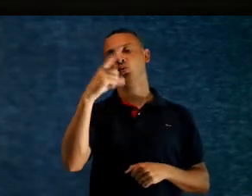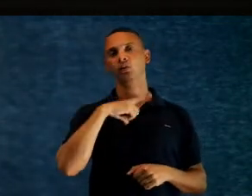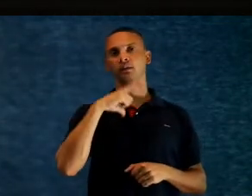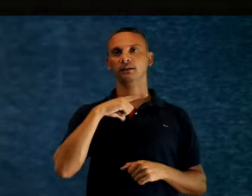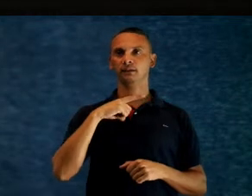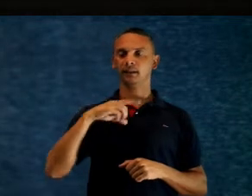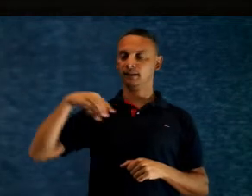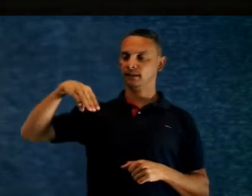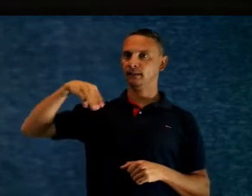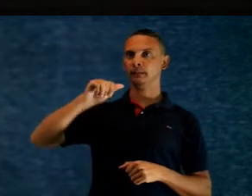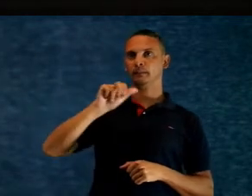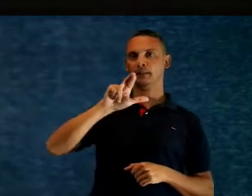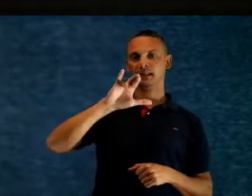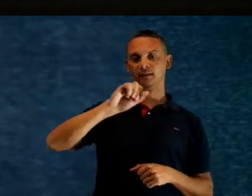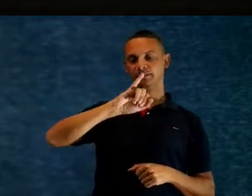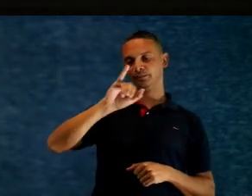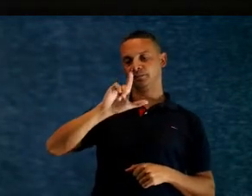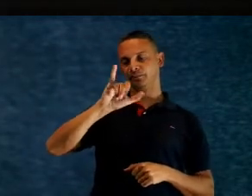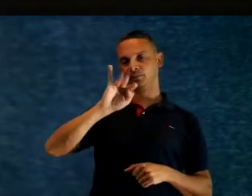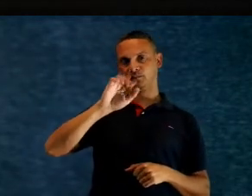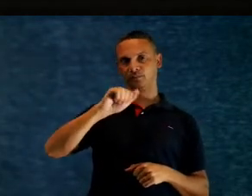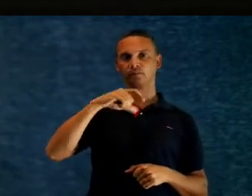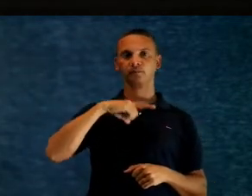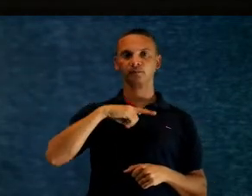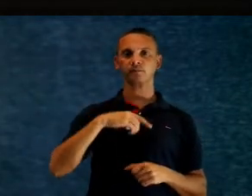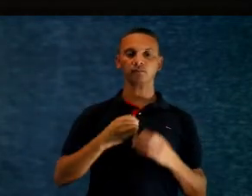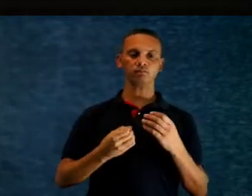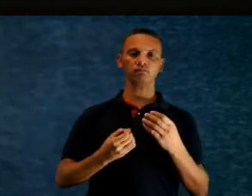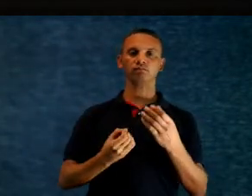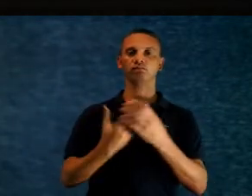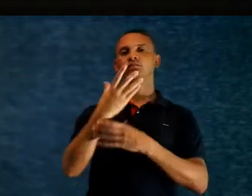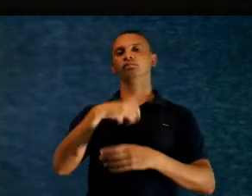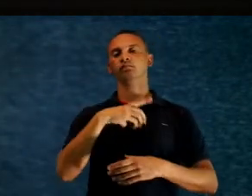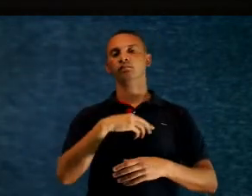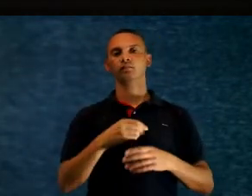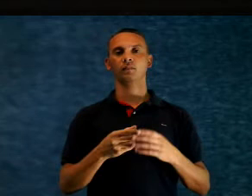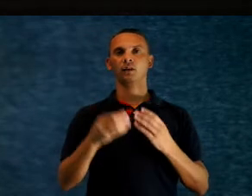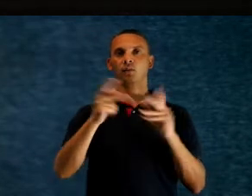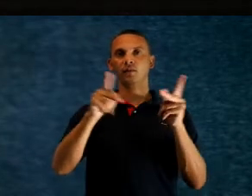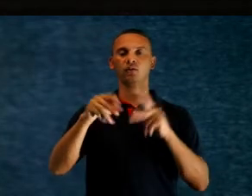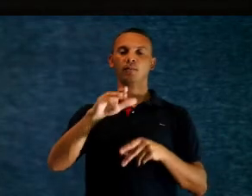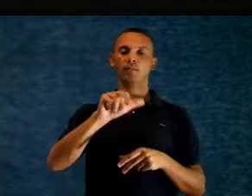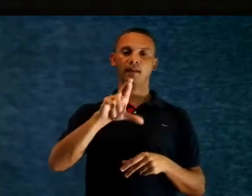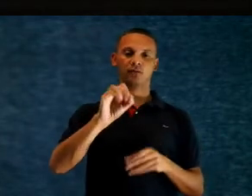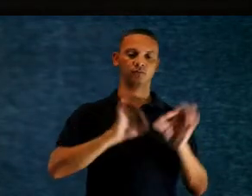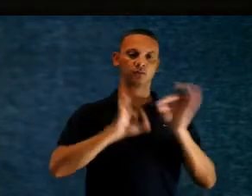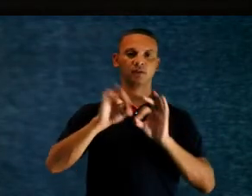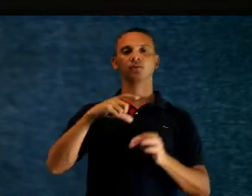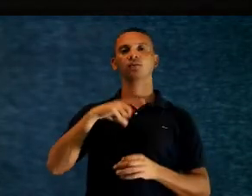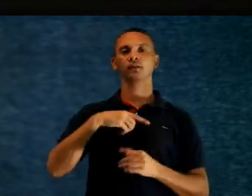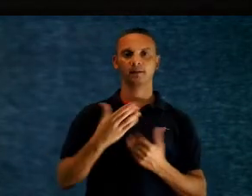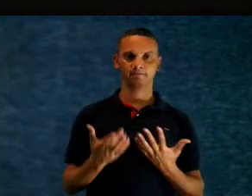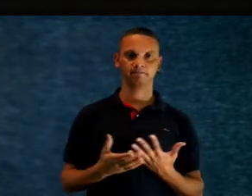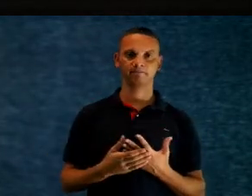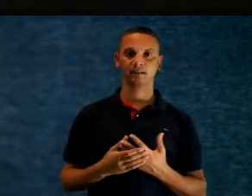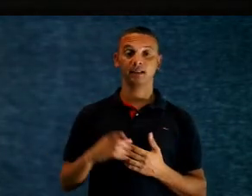Talvez a edição mais recente que se tem de Maria Julieta. Mas o que se reuniu nesses volumes